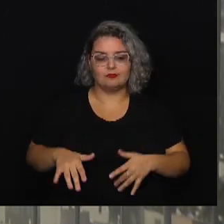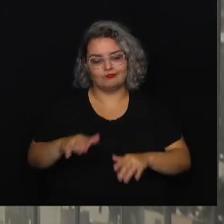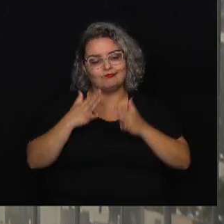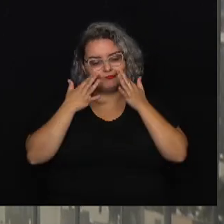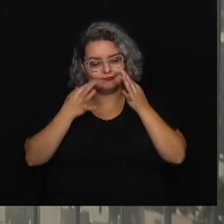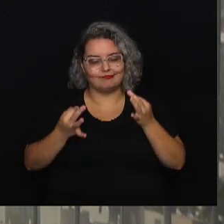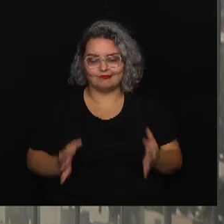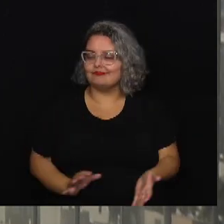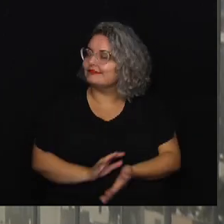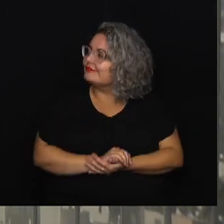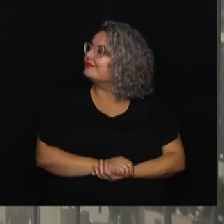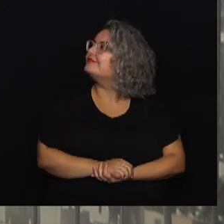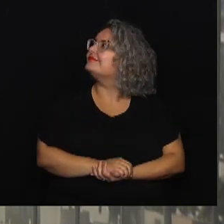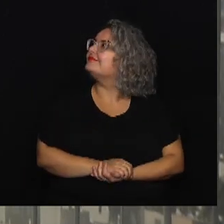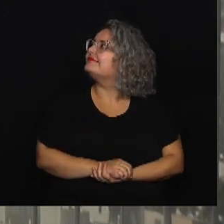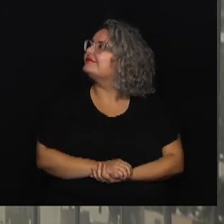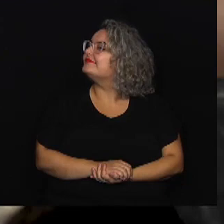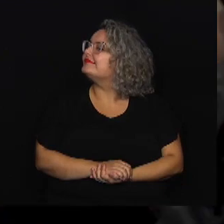atenção.